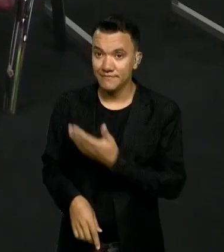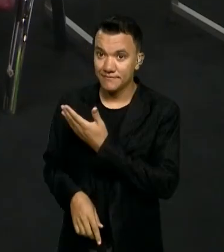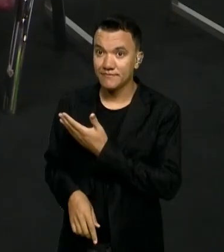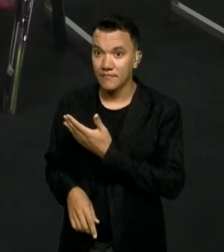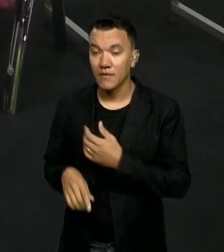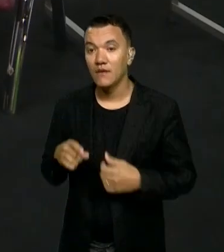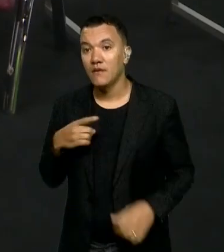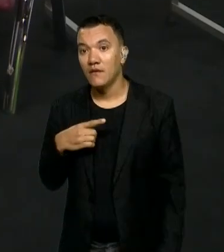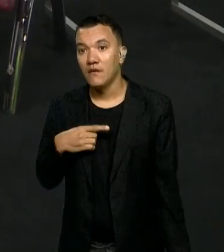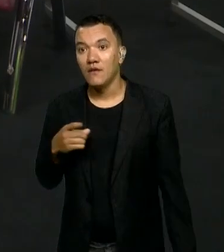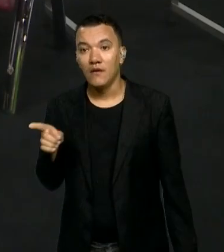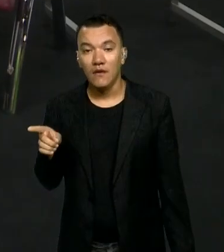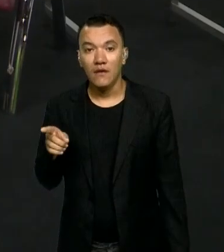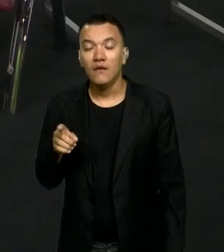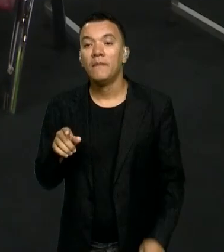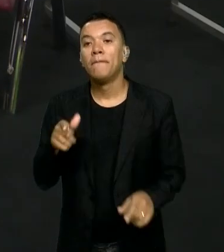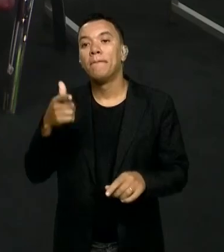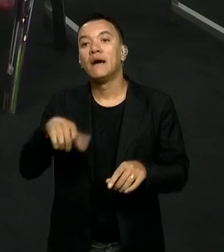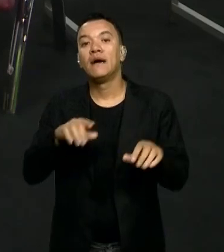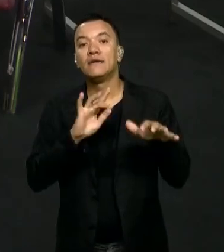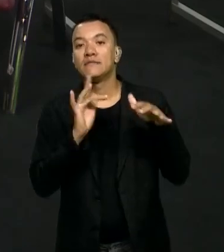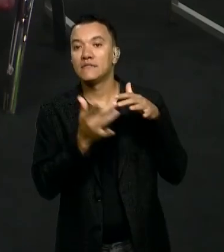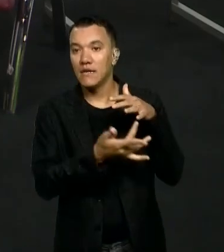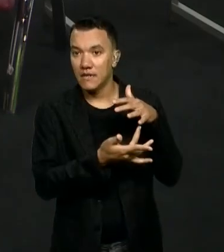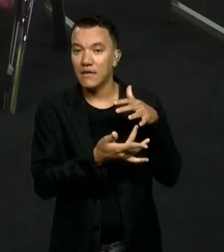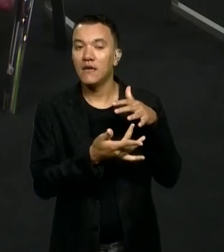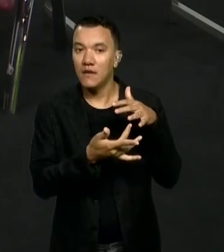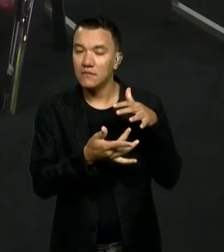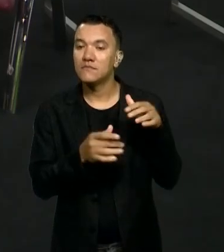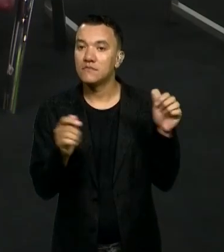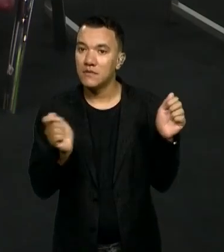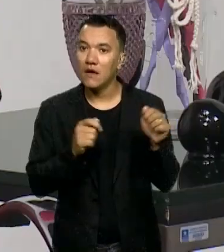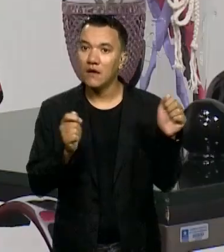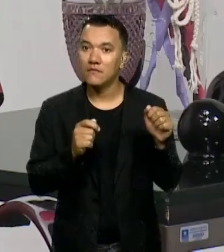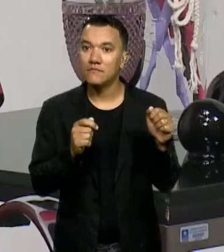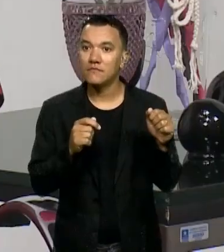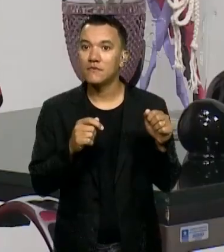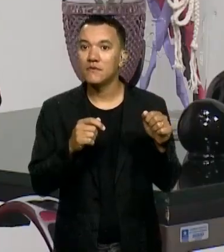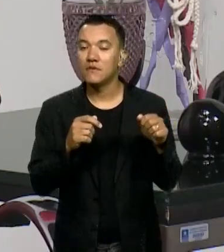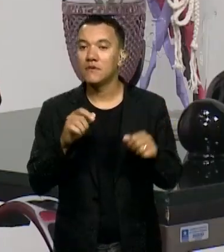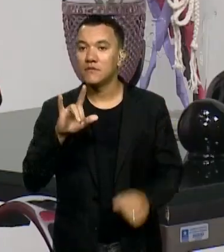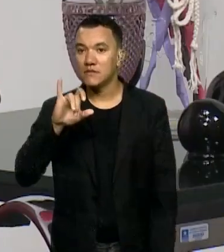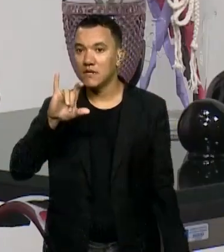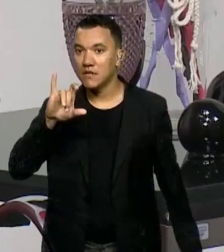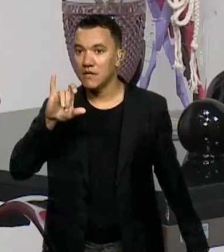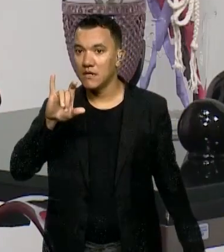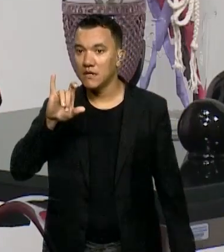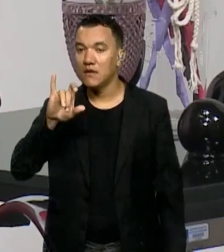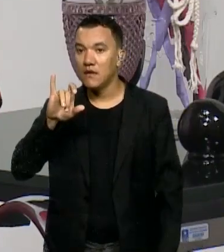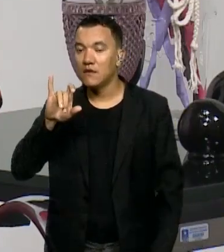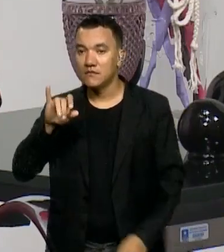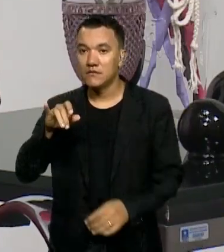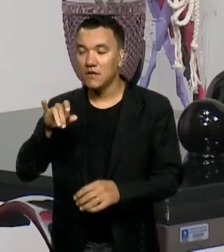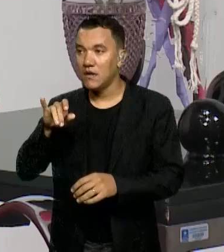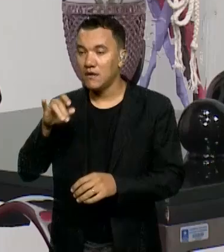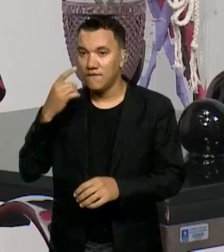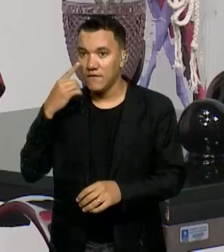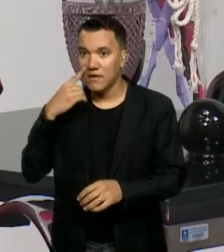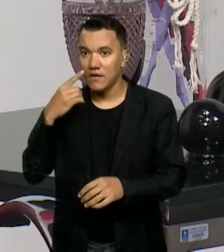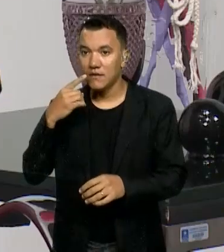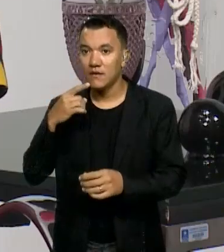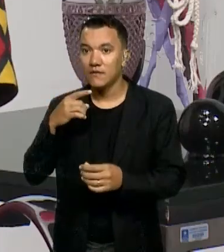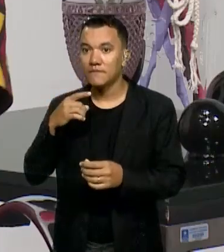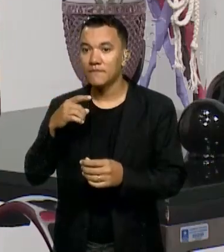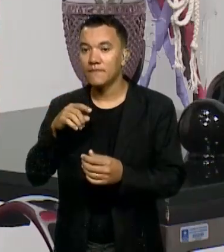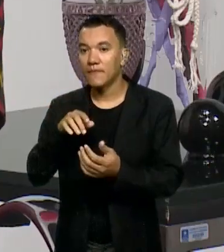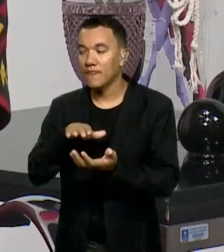né, no Instagram, você pode acessar, que pode imprimir, porque no momento ele, o físico acabou,